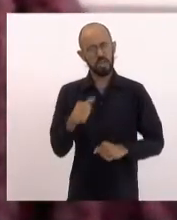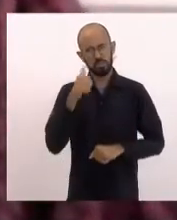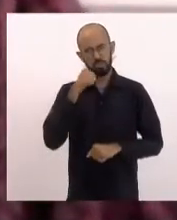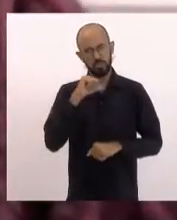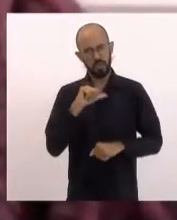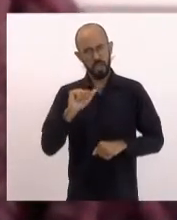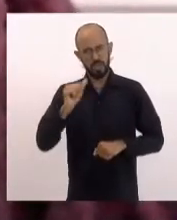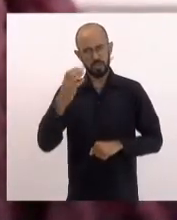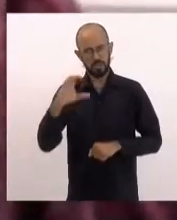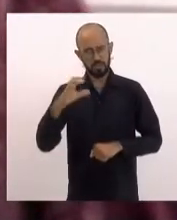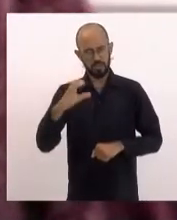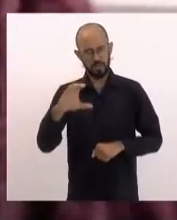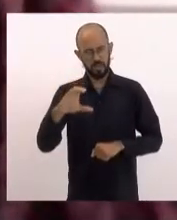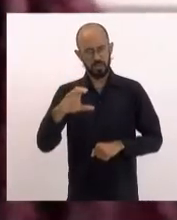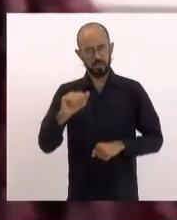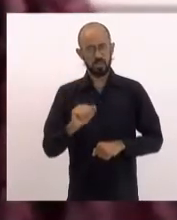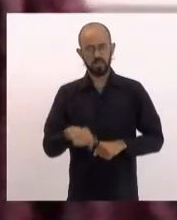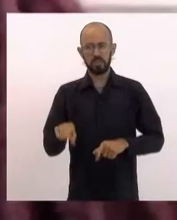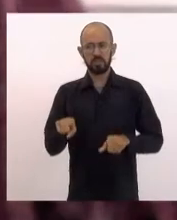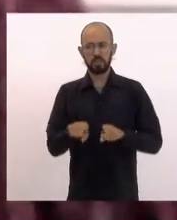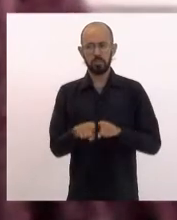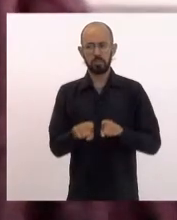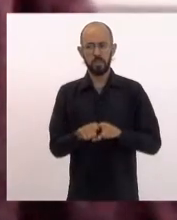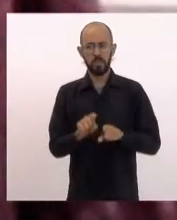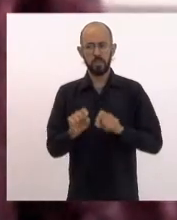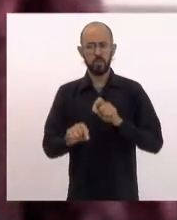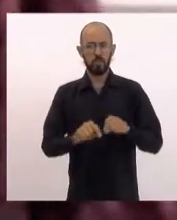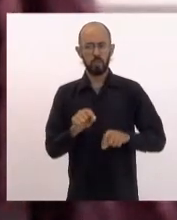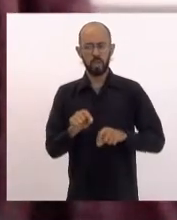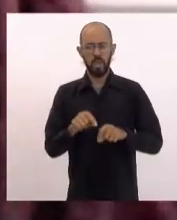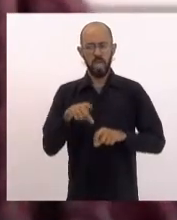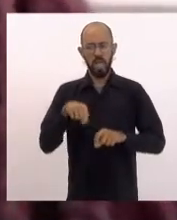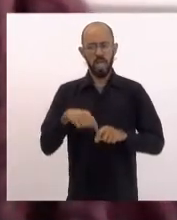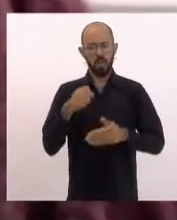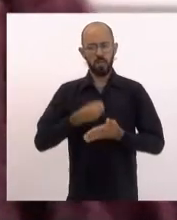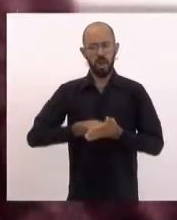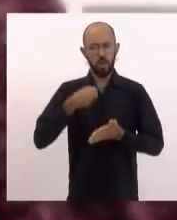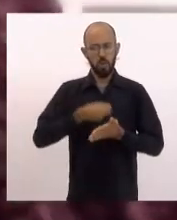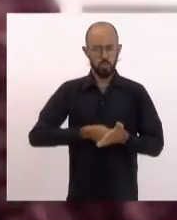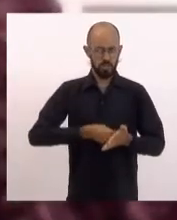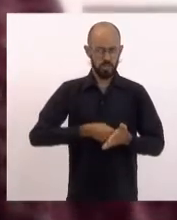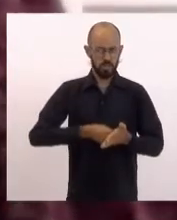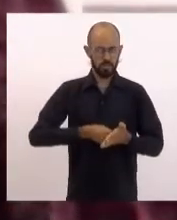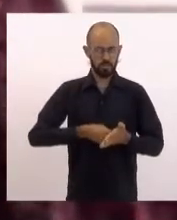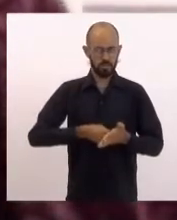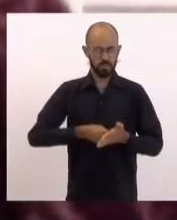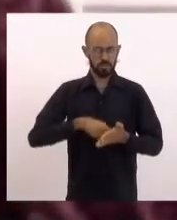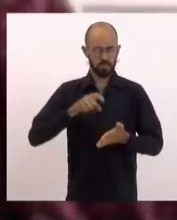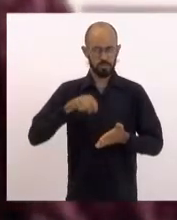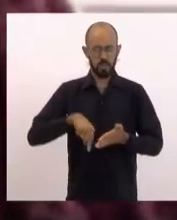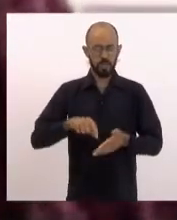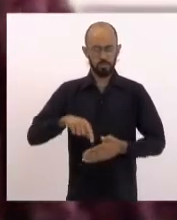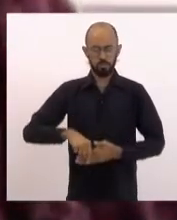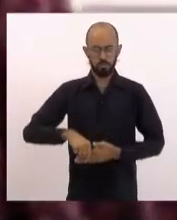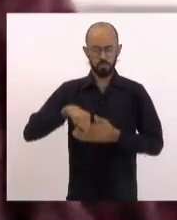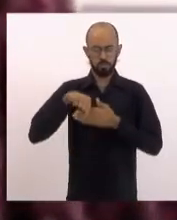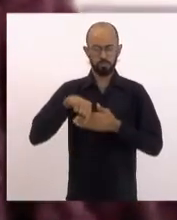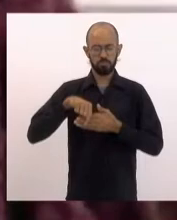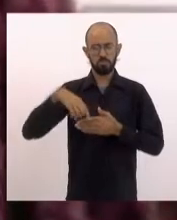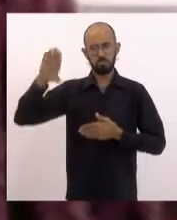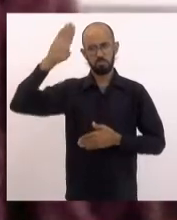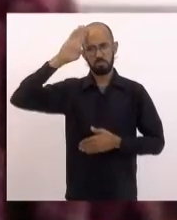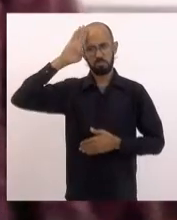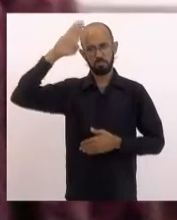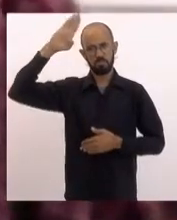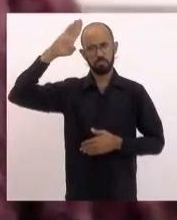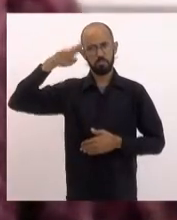da ciência. Isso é uma luta protagonizada majoritariamente